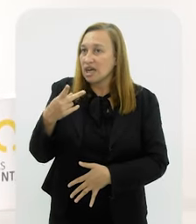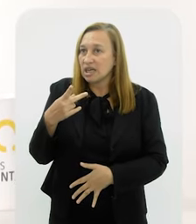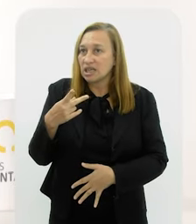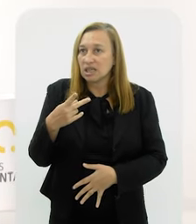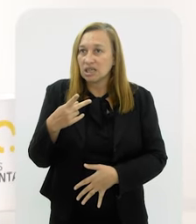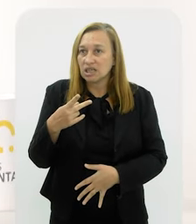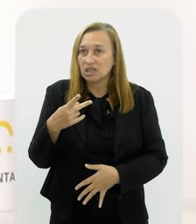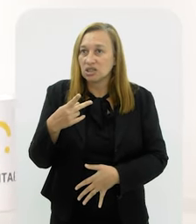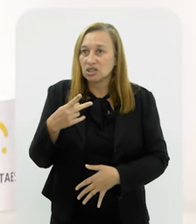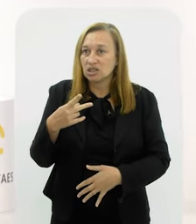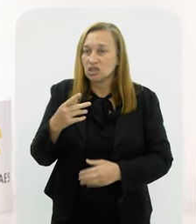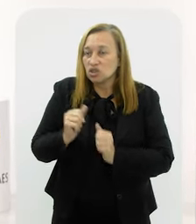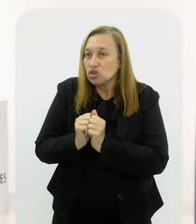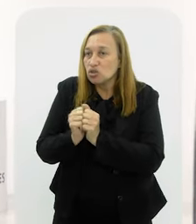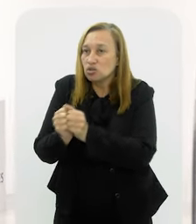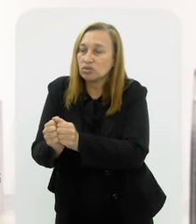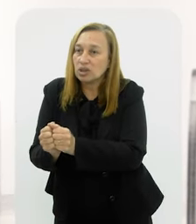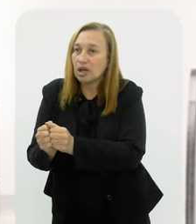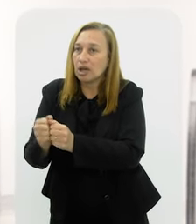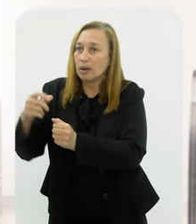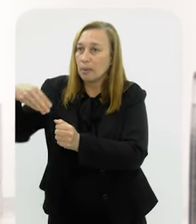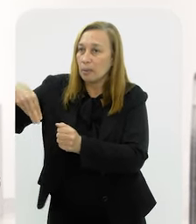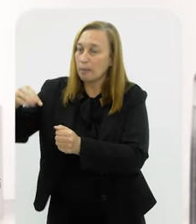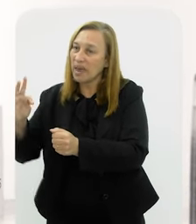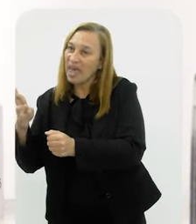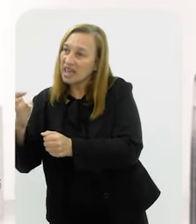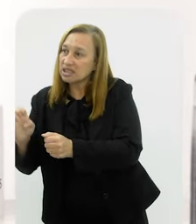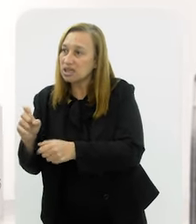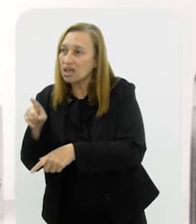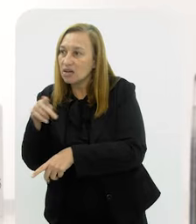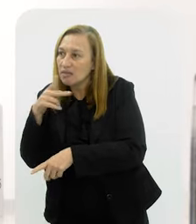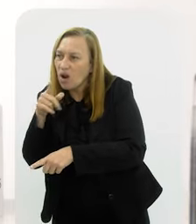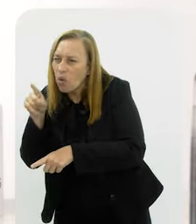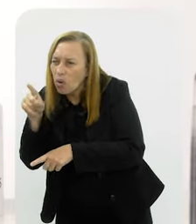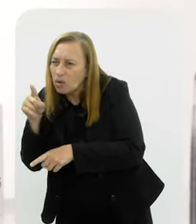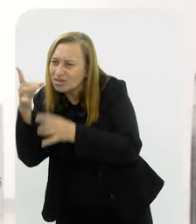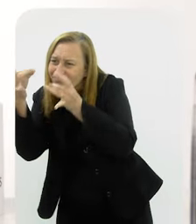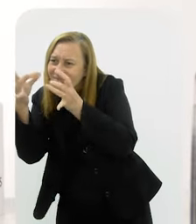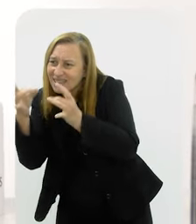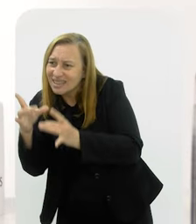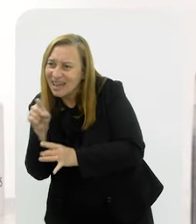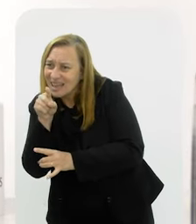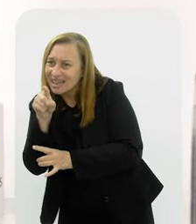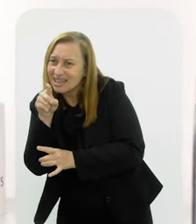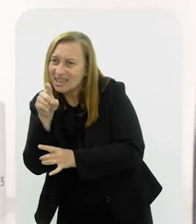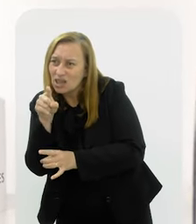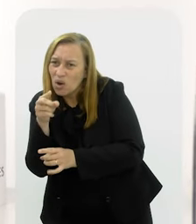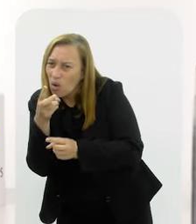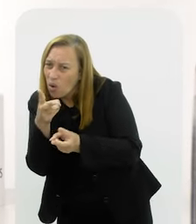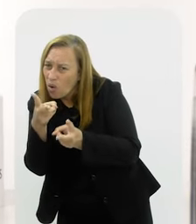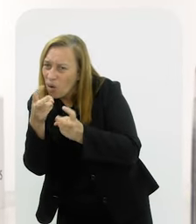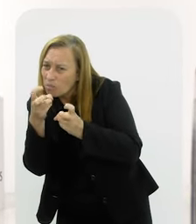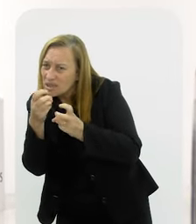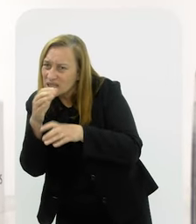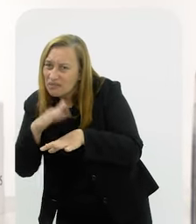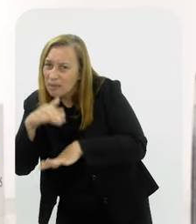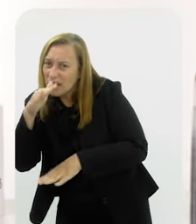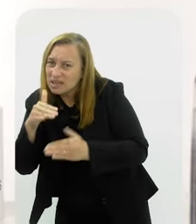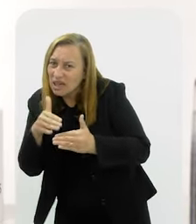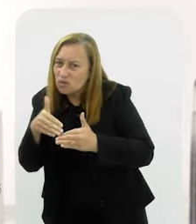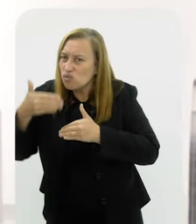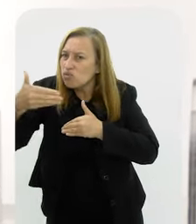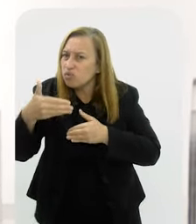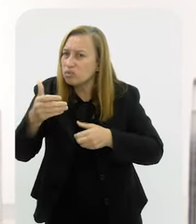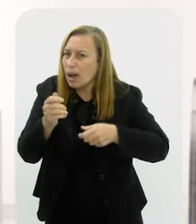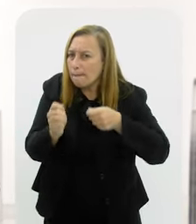falei de chegar junto ao mestre de bateria e dizer, olha, tem uma coisa, um detalhe ali, observa mais o pessoal que está no